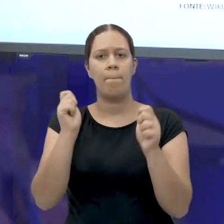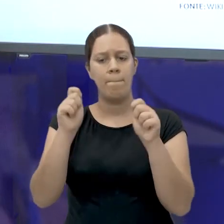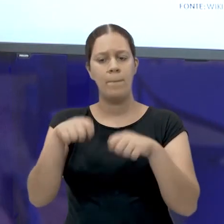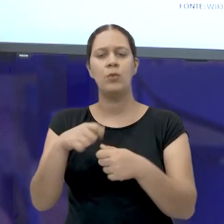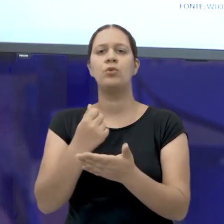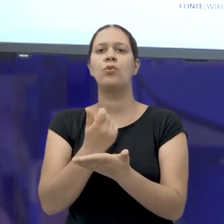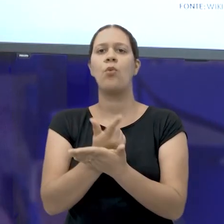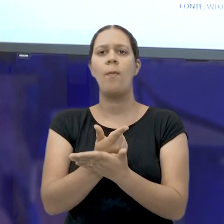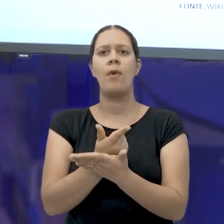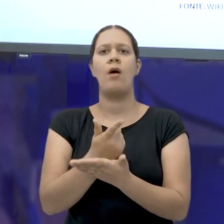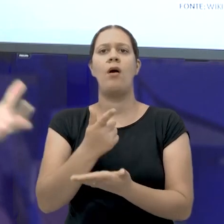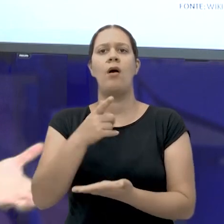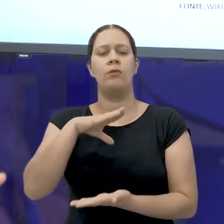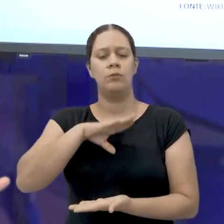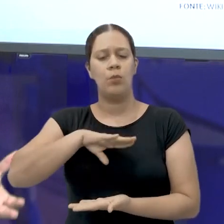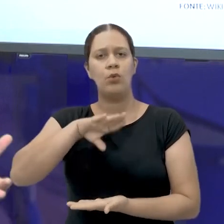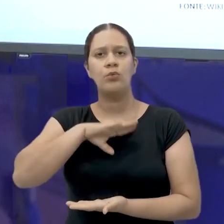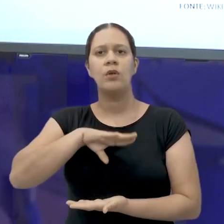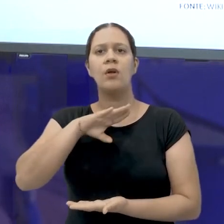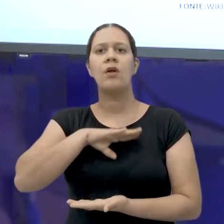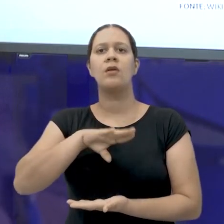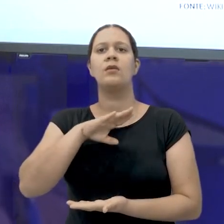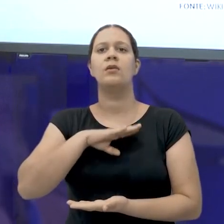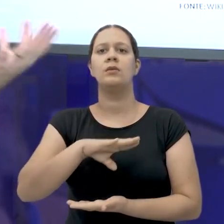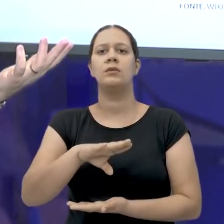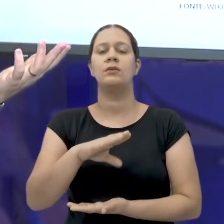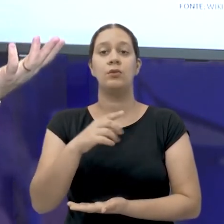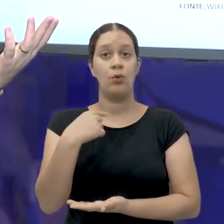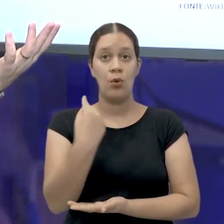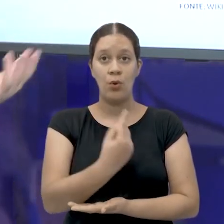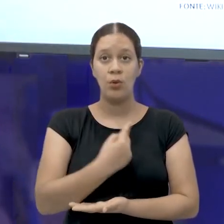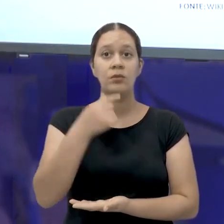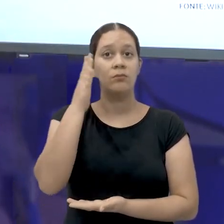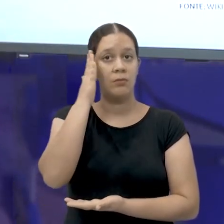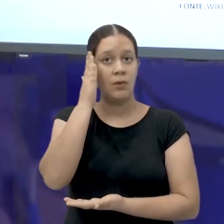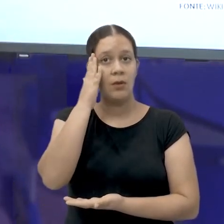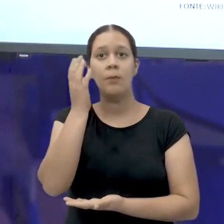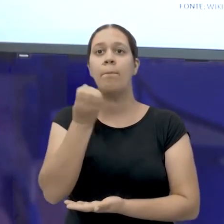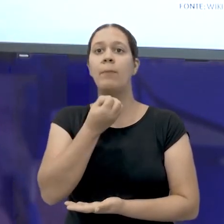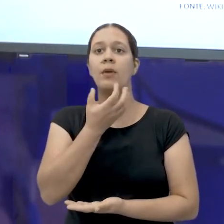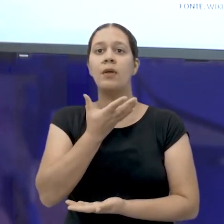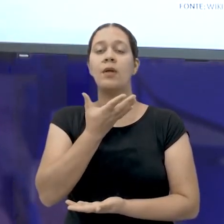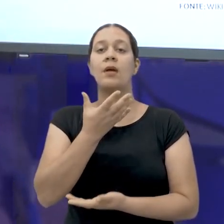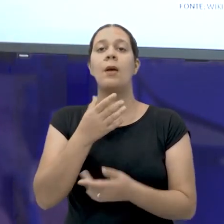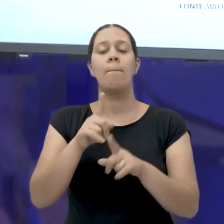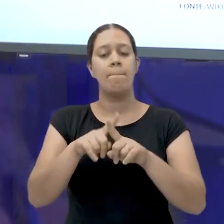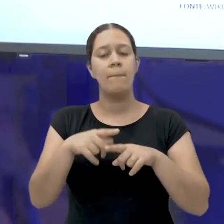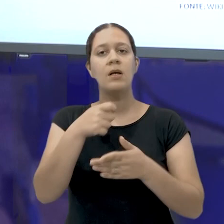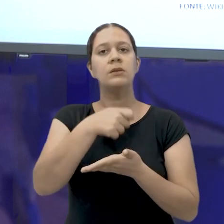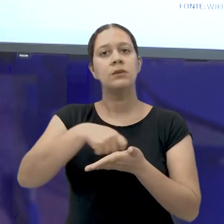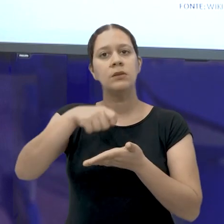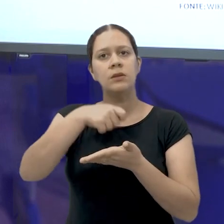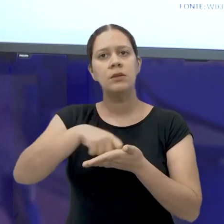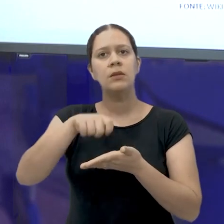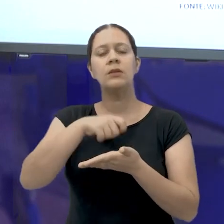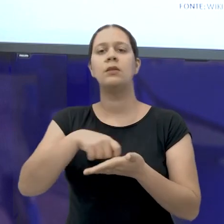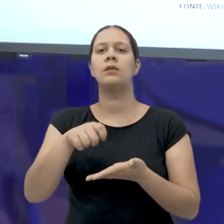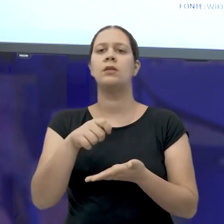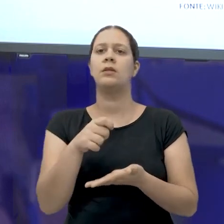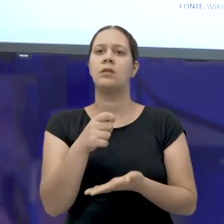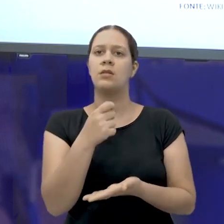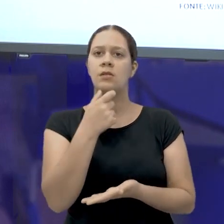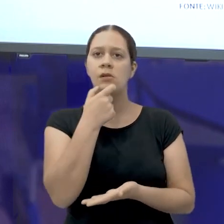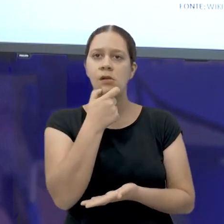na nossa língua, na língua portuguesa, que a gente entende bem, não é verdade? Mas existe ela escrita e traduzida na língua